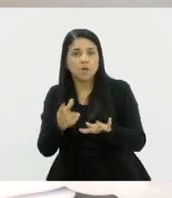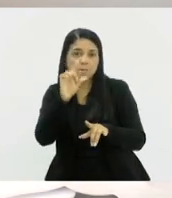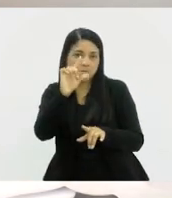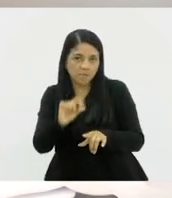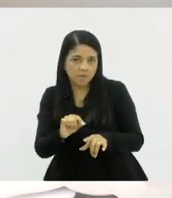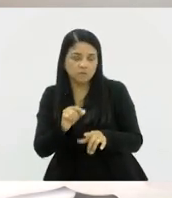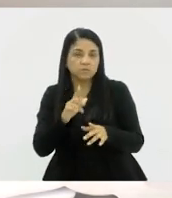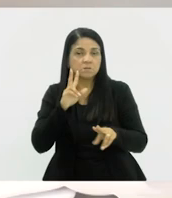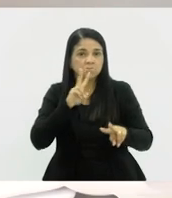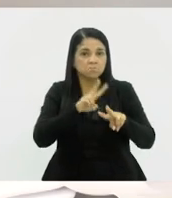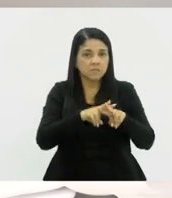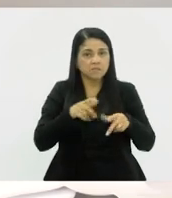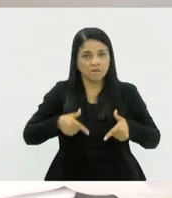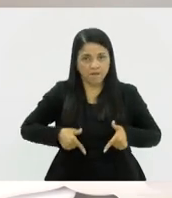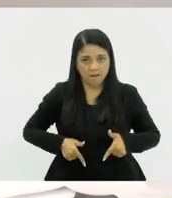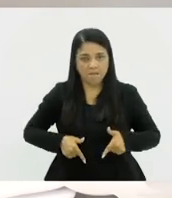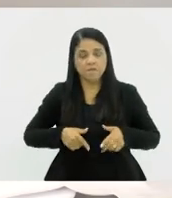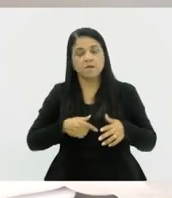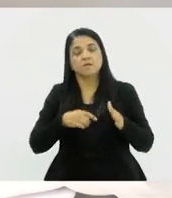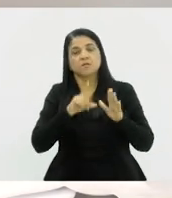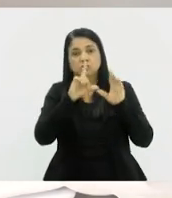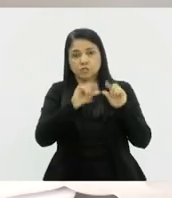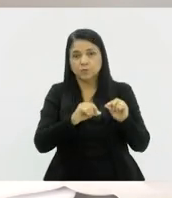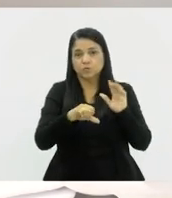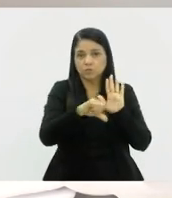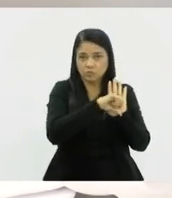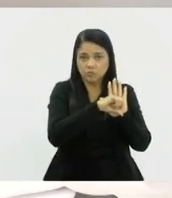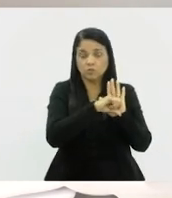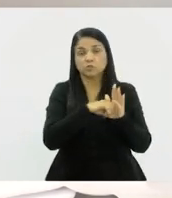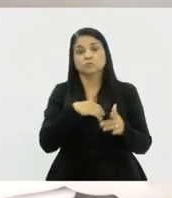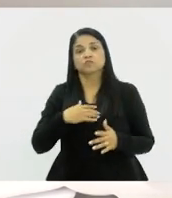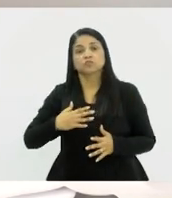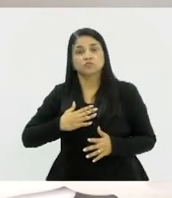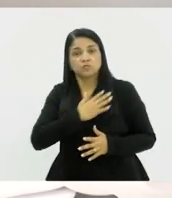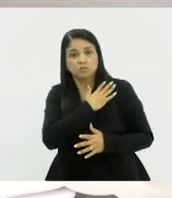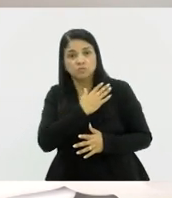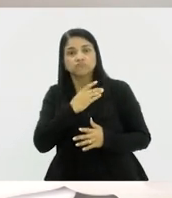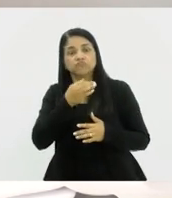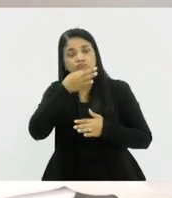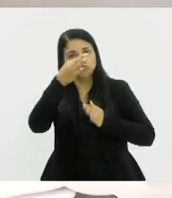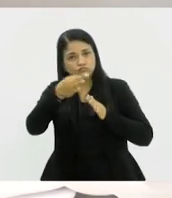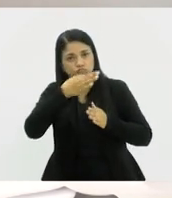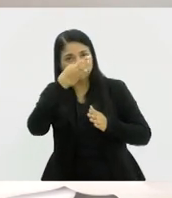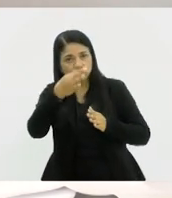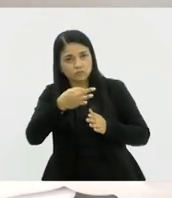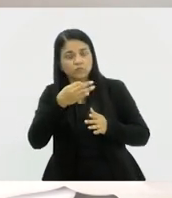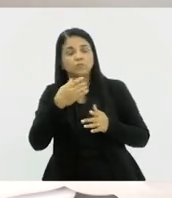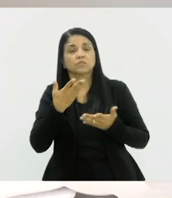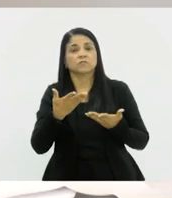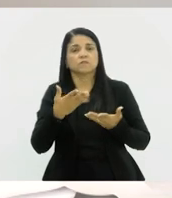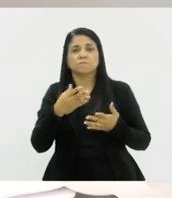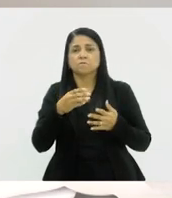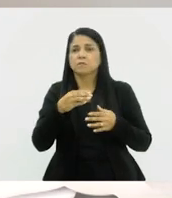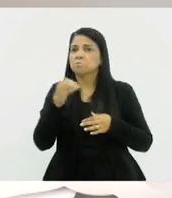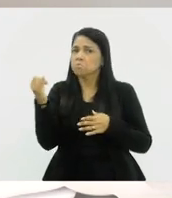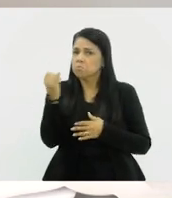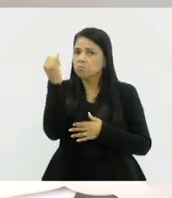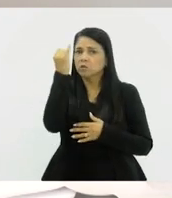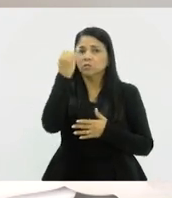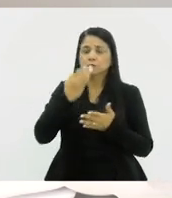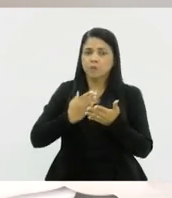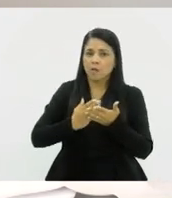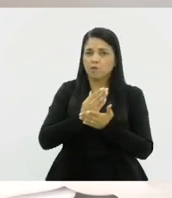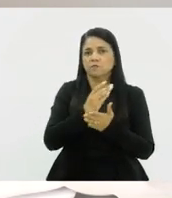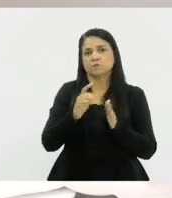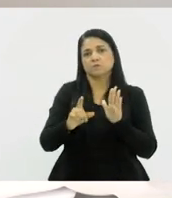armas e mais criminosos os coronéis fizeram sugestões deram depoimentos favoráveis e foi fundamental para provação